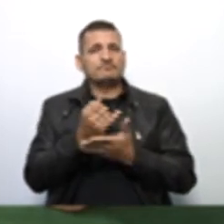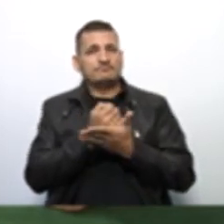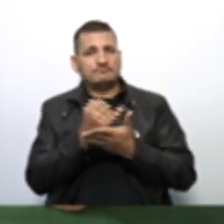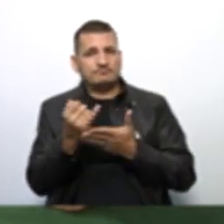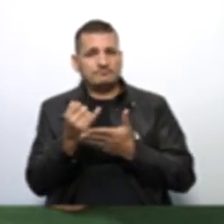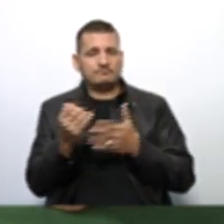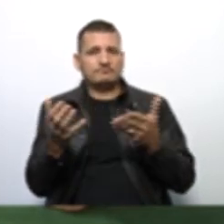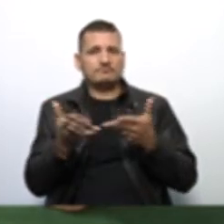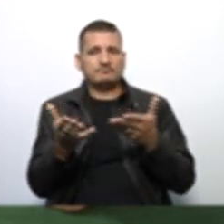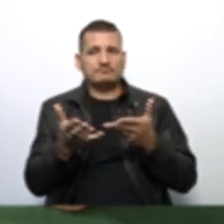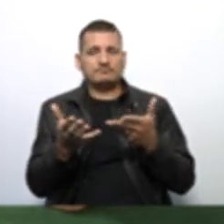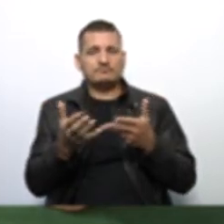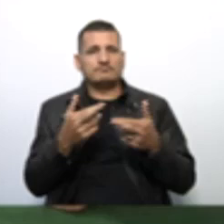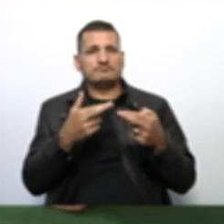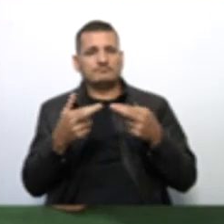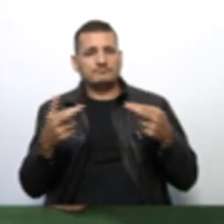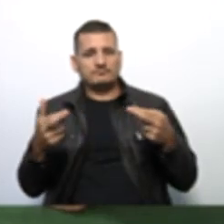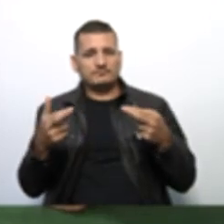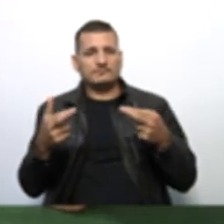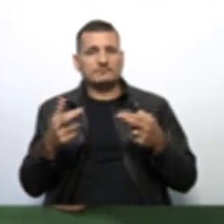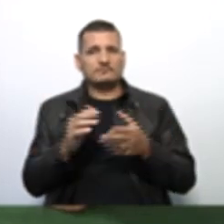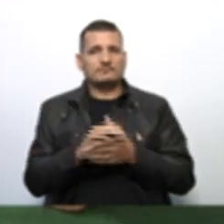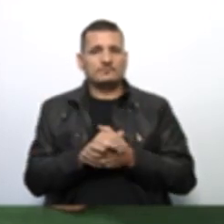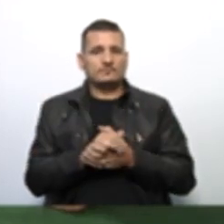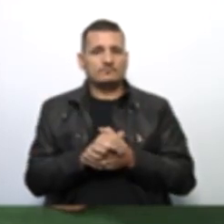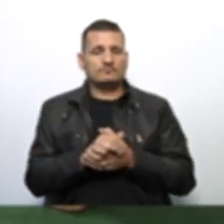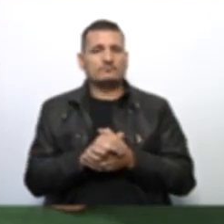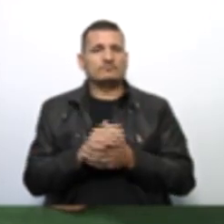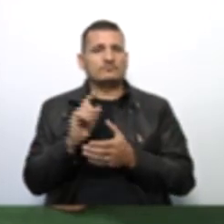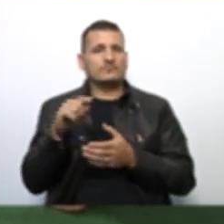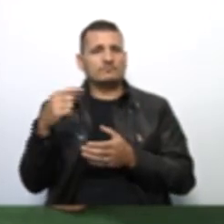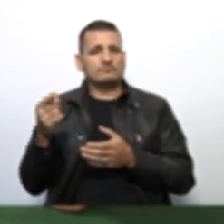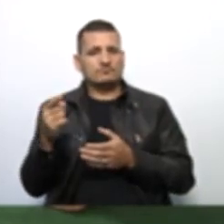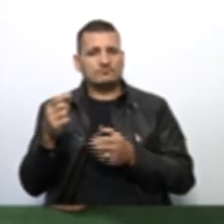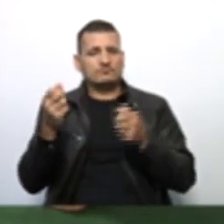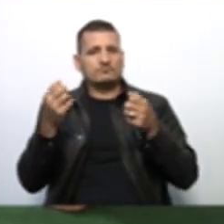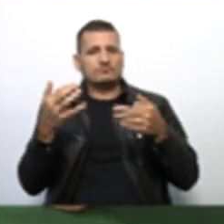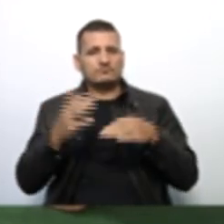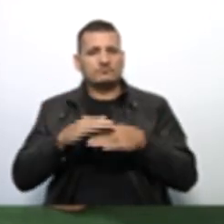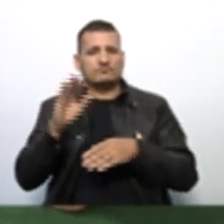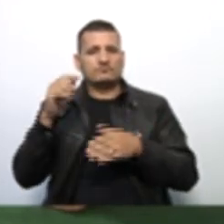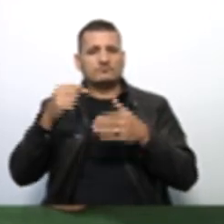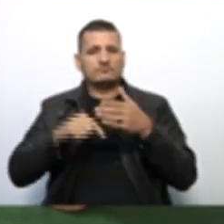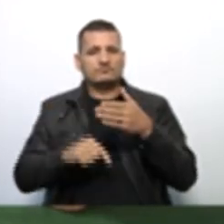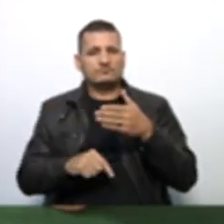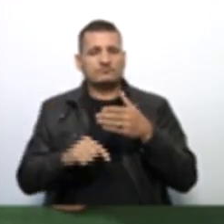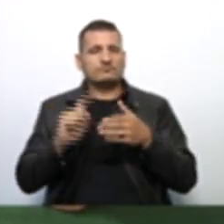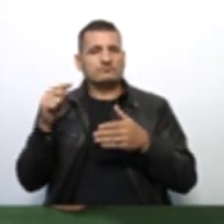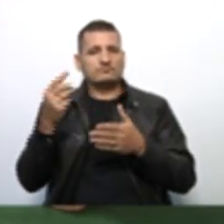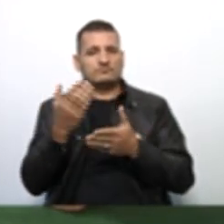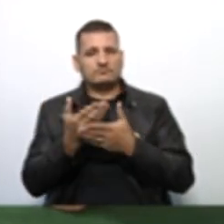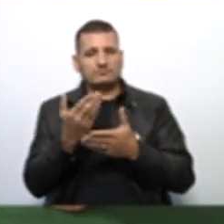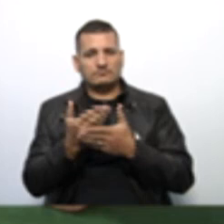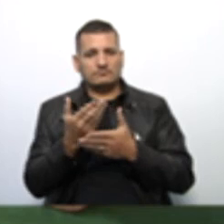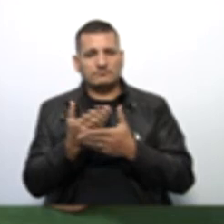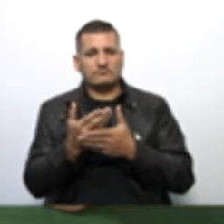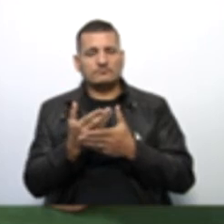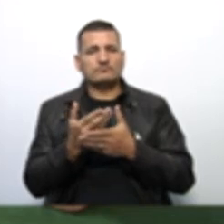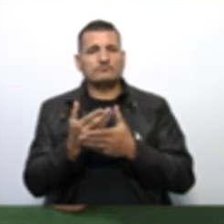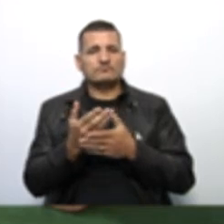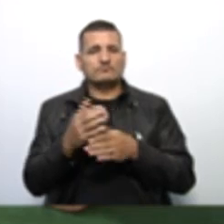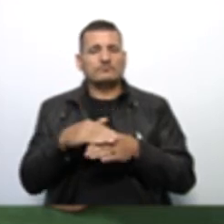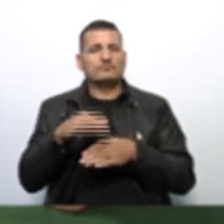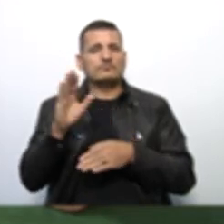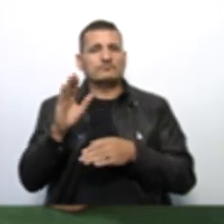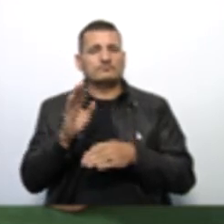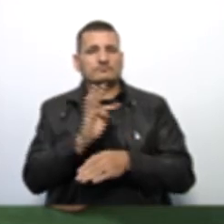dessa parte de redes, nós vamos estar abrangendo mais essa questão. Na próxima aula nós vamos entrar já a fundo